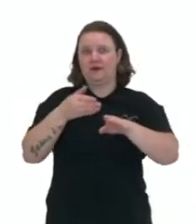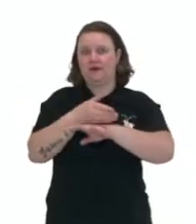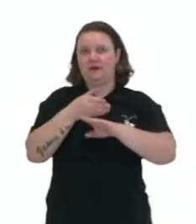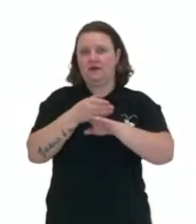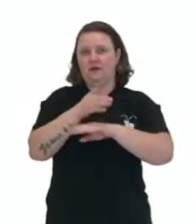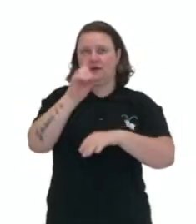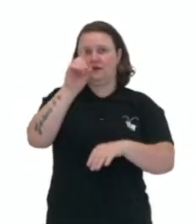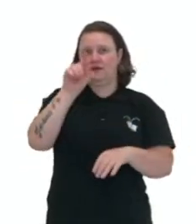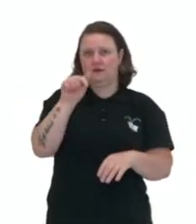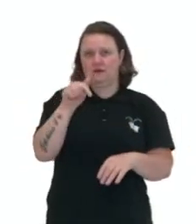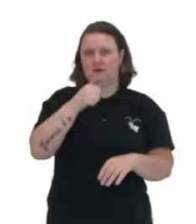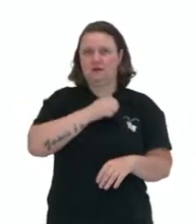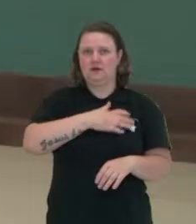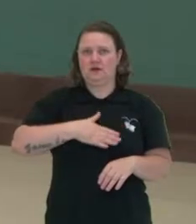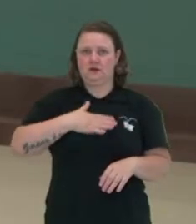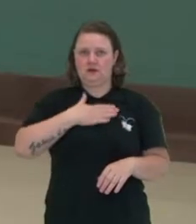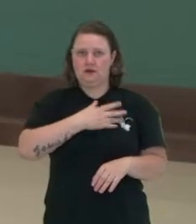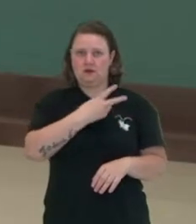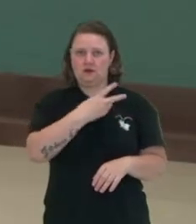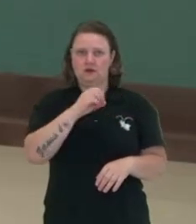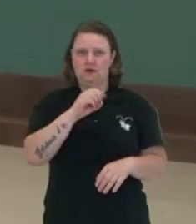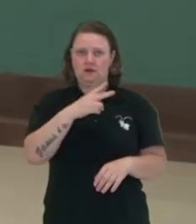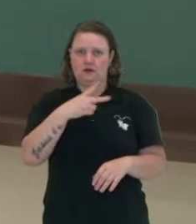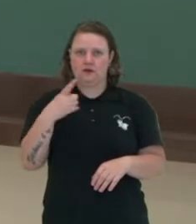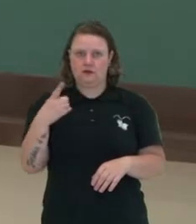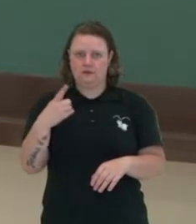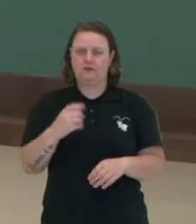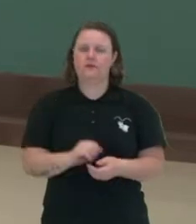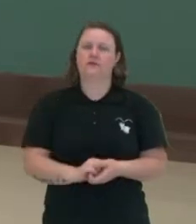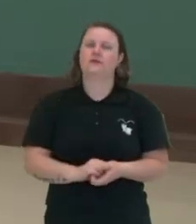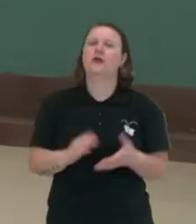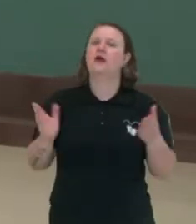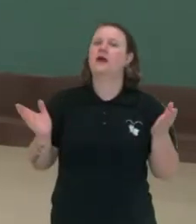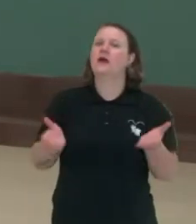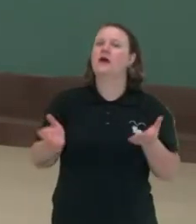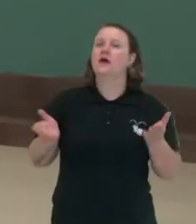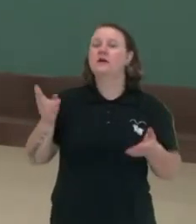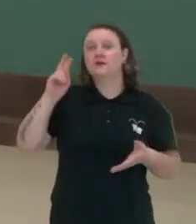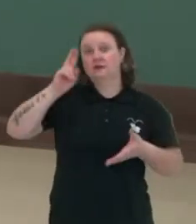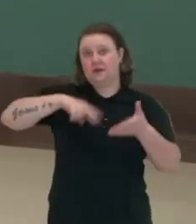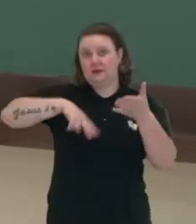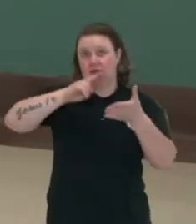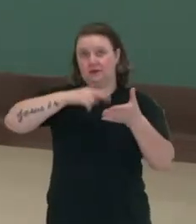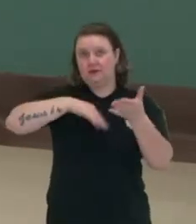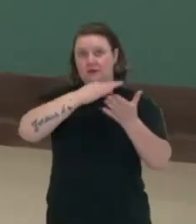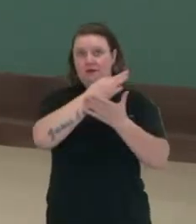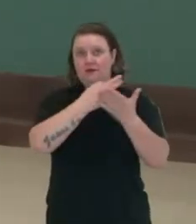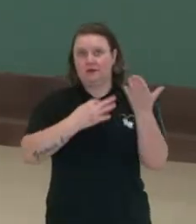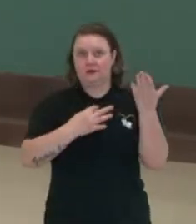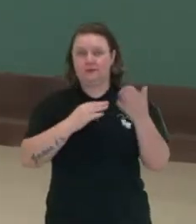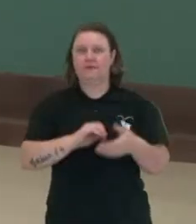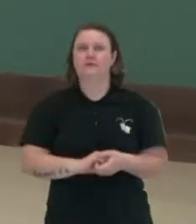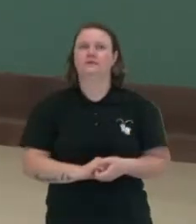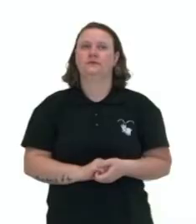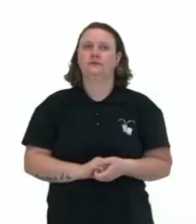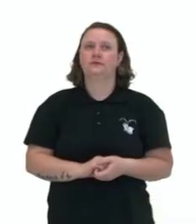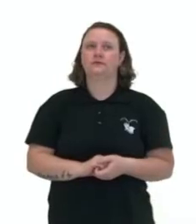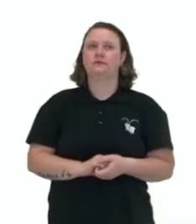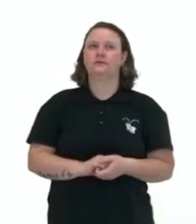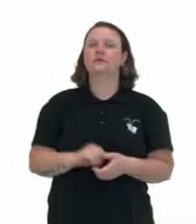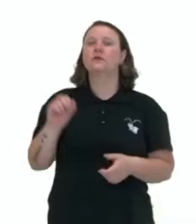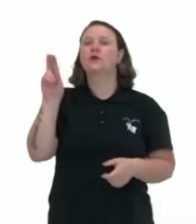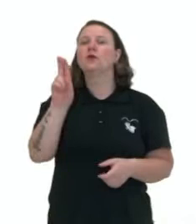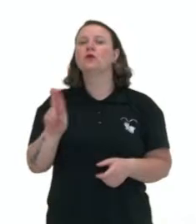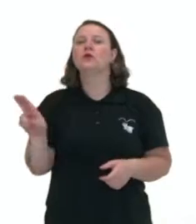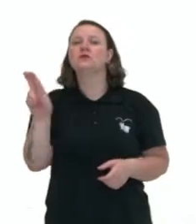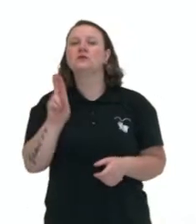de agosto de 2021. Então chequei a fonte, vamos à leitura do artigo. O título do artigo: